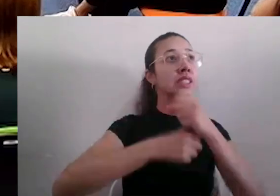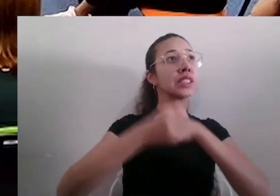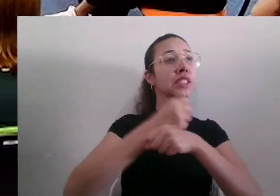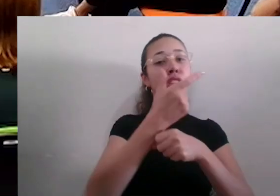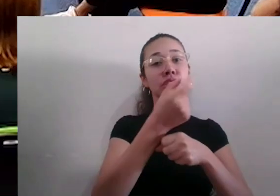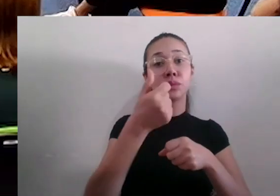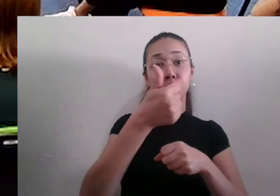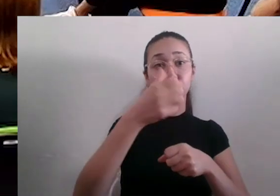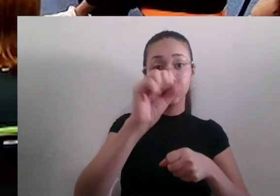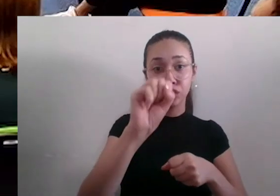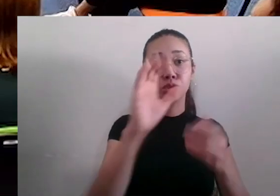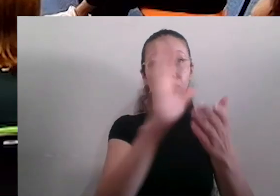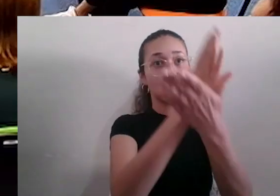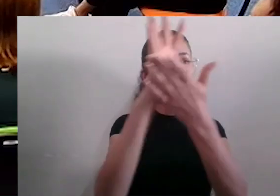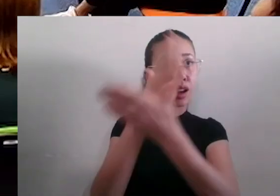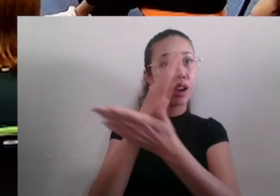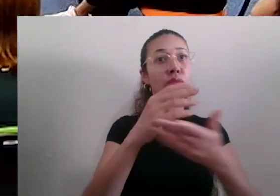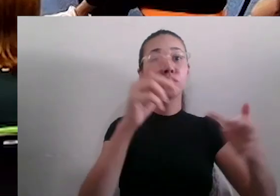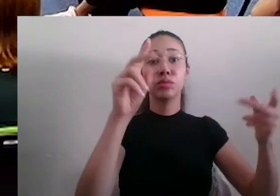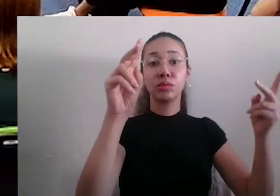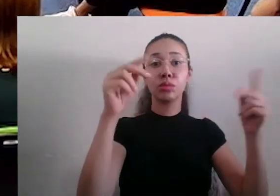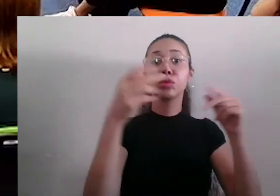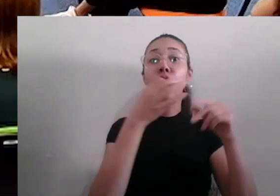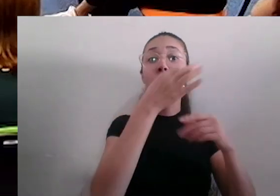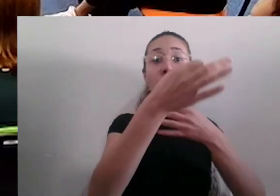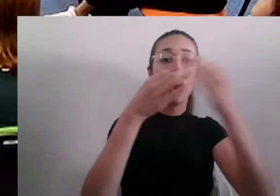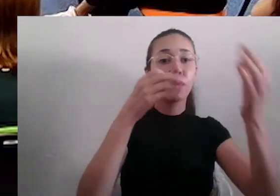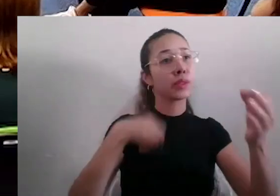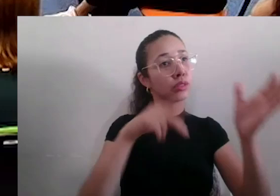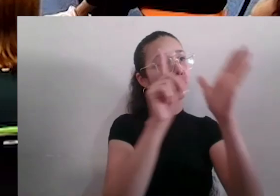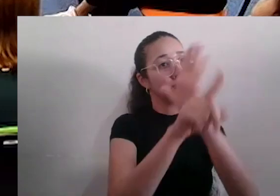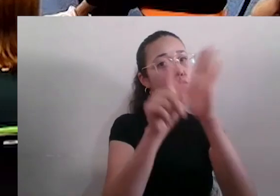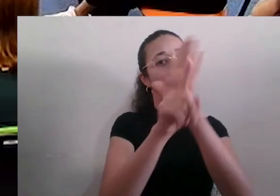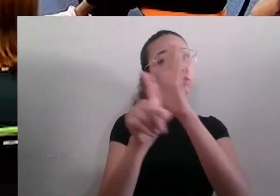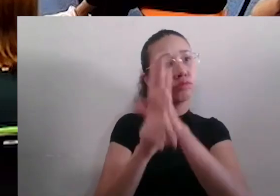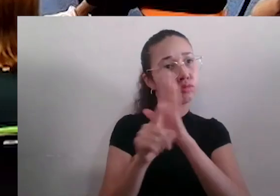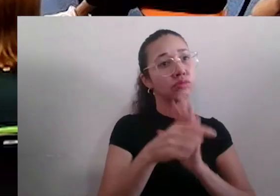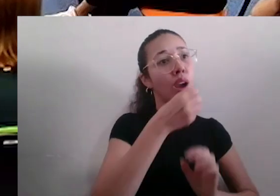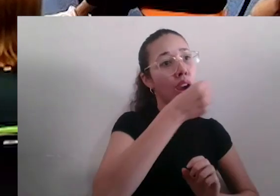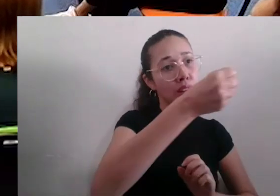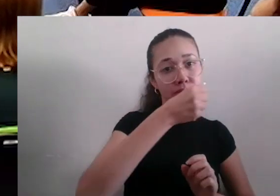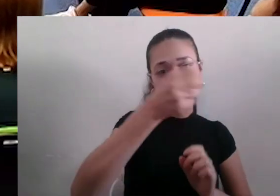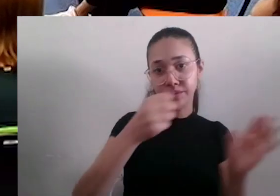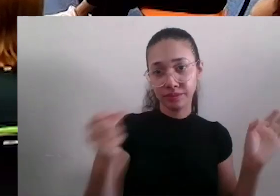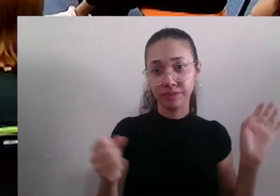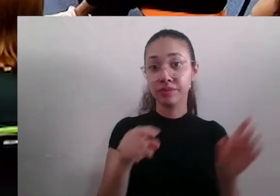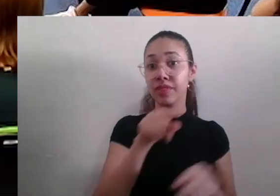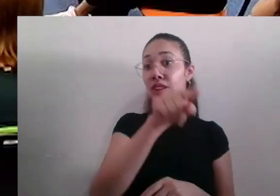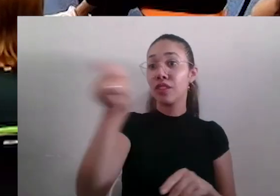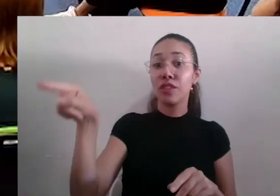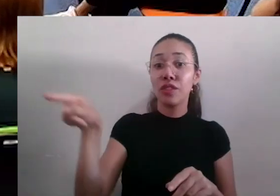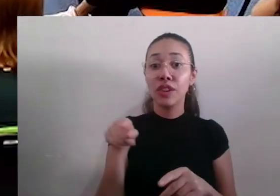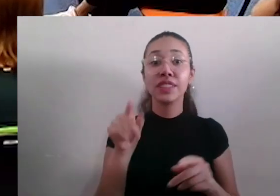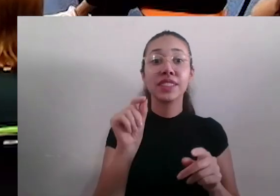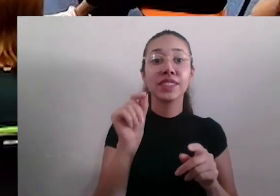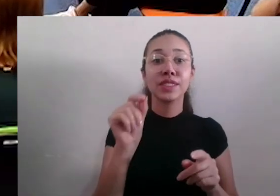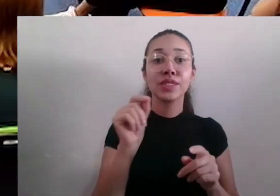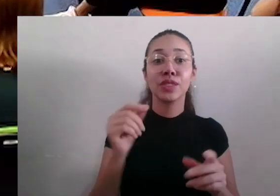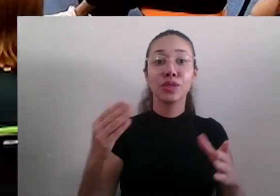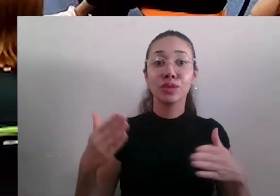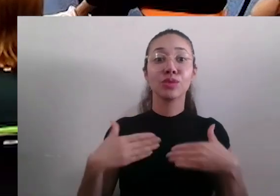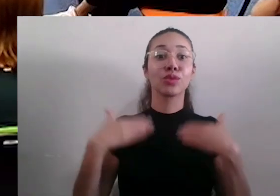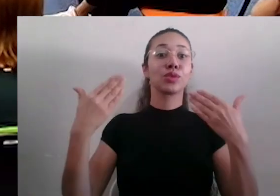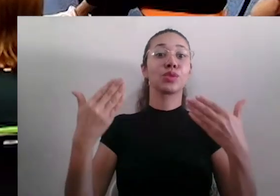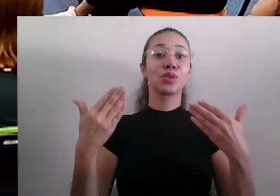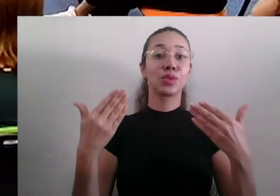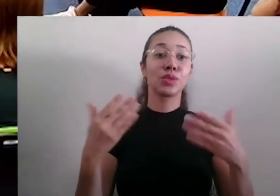20 falando exatamente a mesma coisa então não é eu imagino que para vocês não tenha sido a surpresa que foi pro público em geral ouvir aquilo mas